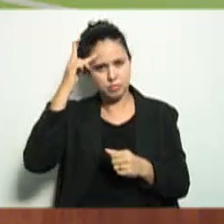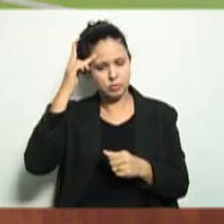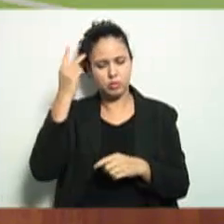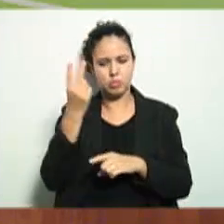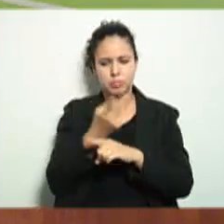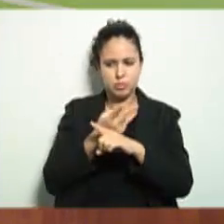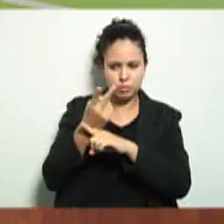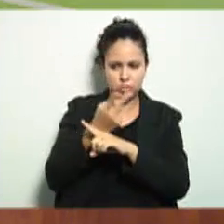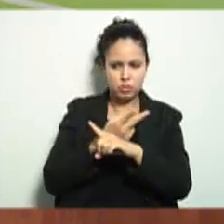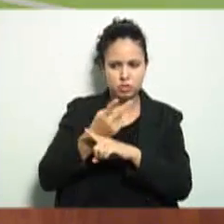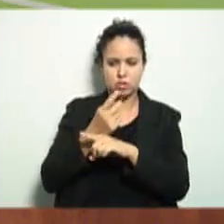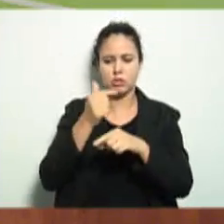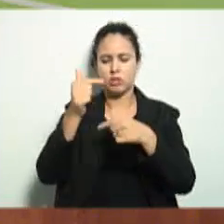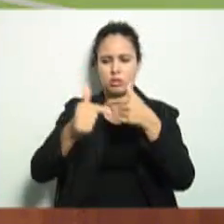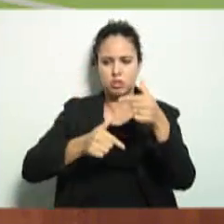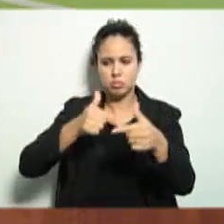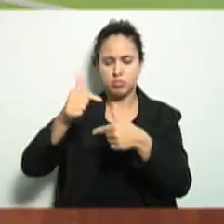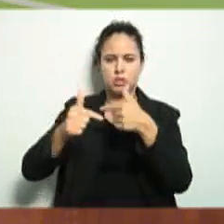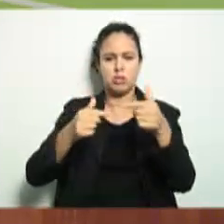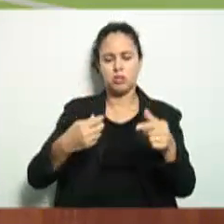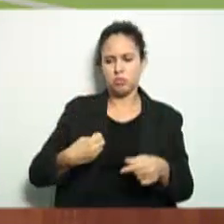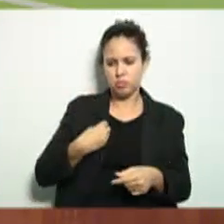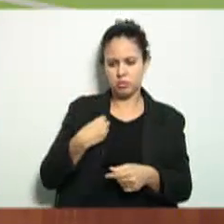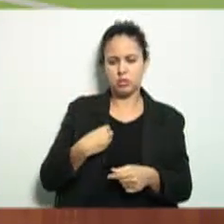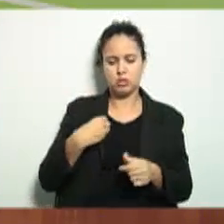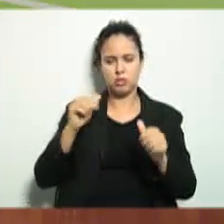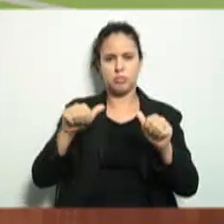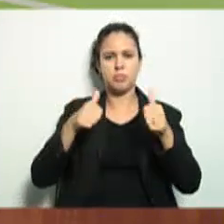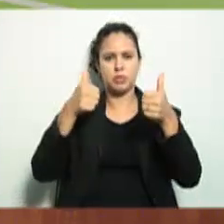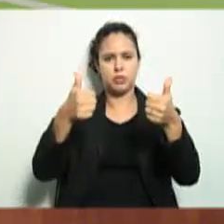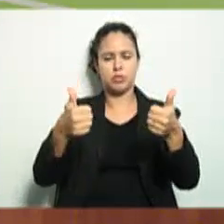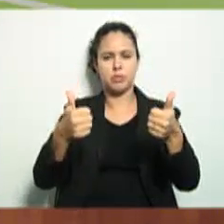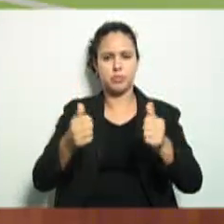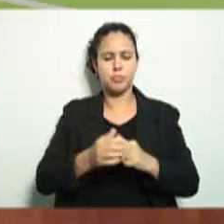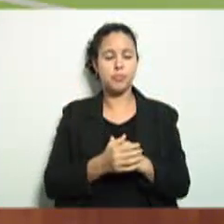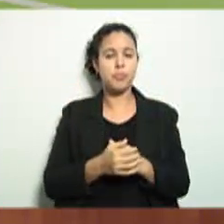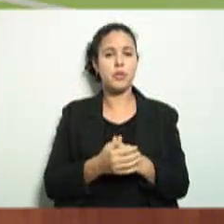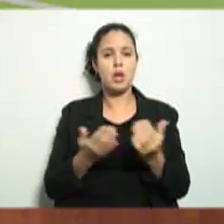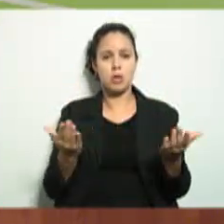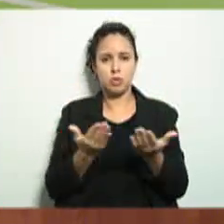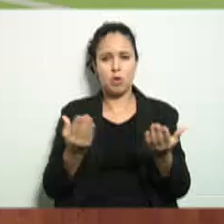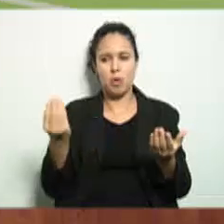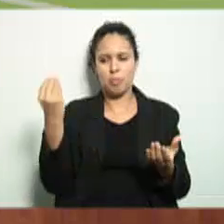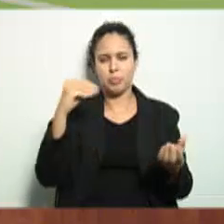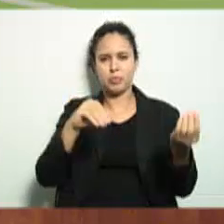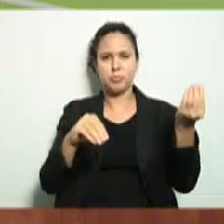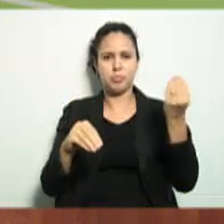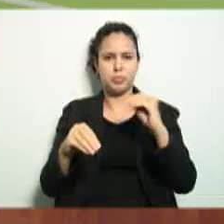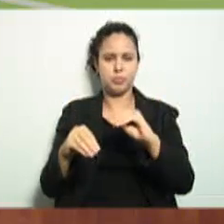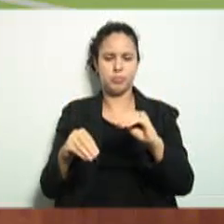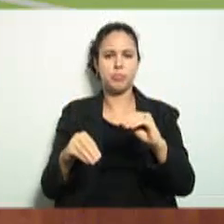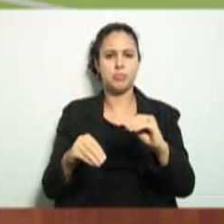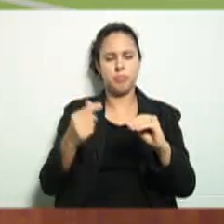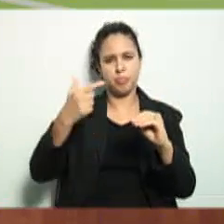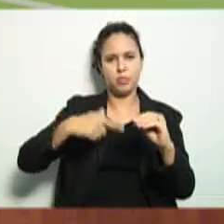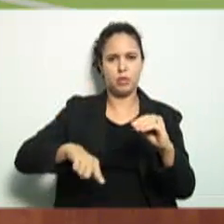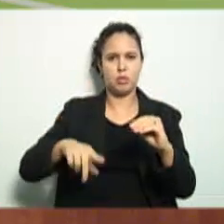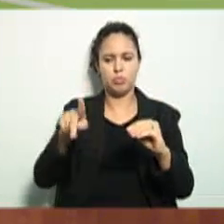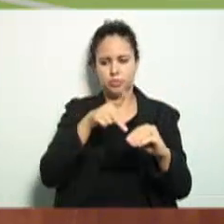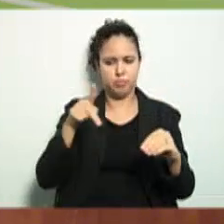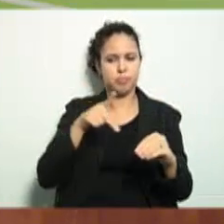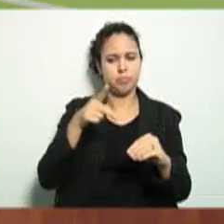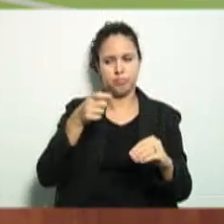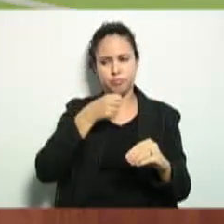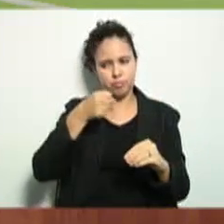economicamente viverem melhor, a gente pode listar alguns elementos que o professor também fala na entrevista. Elementos